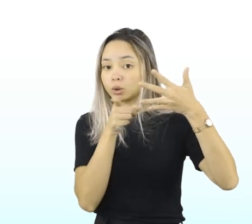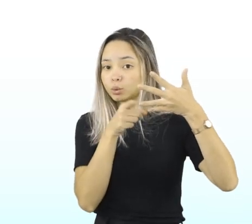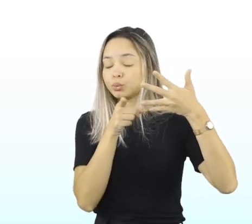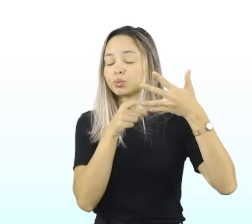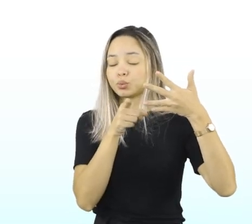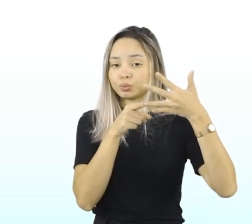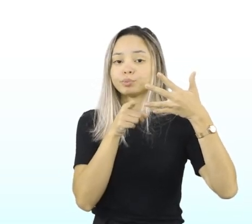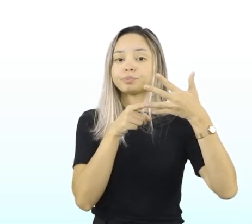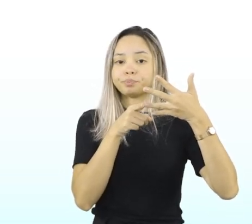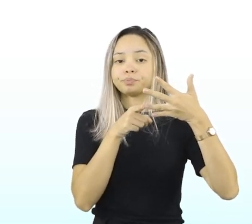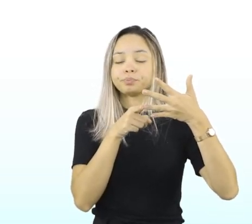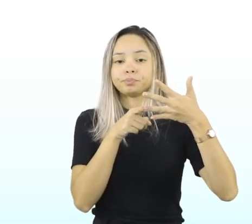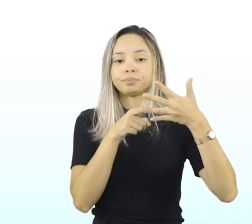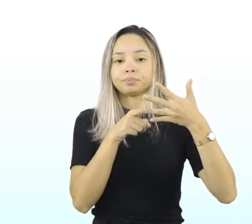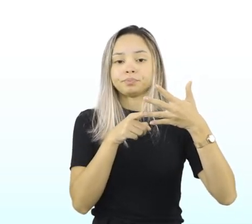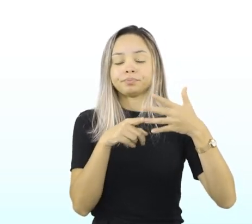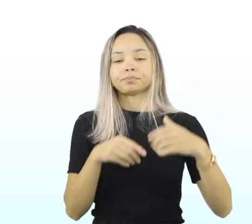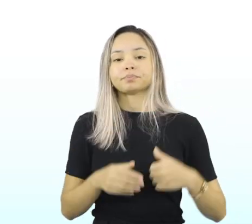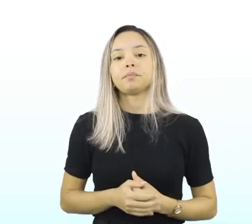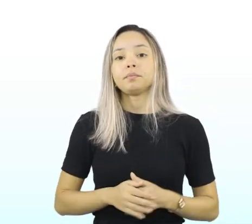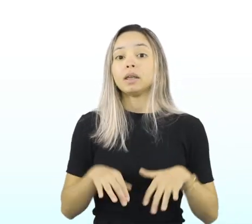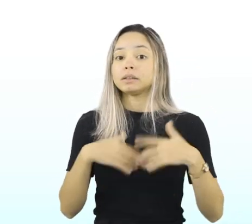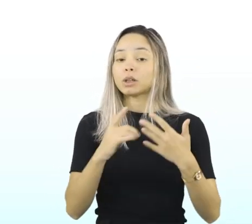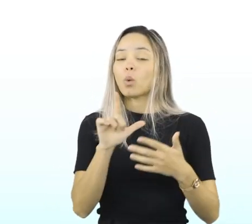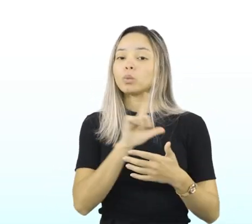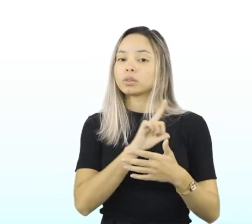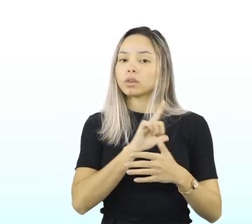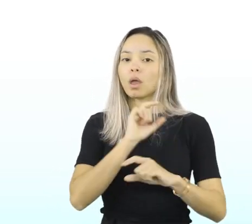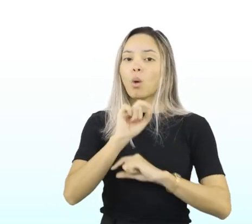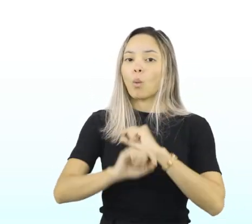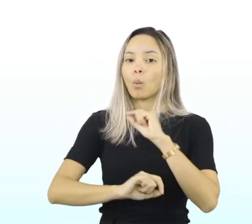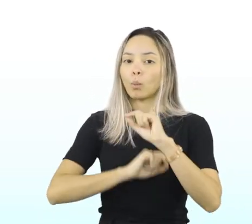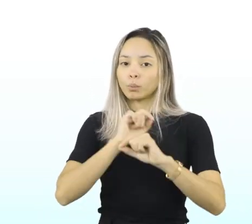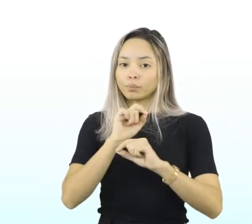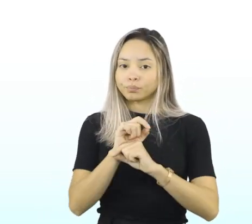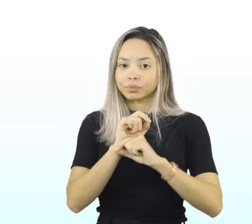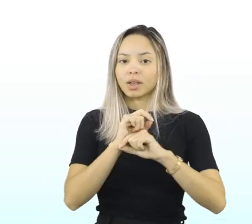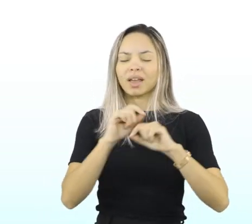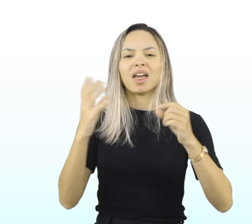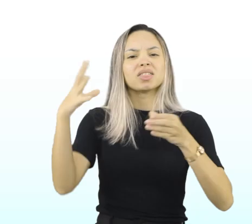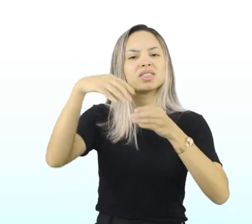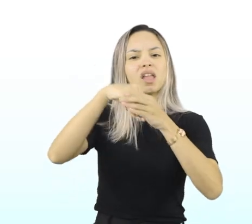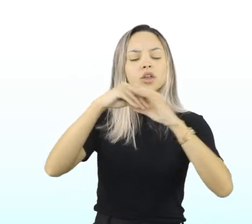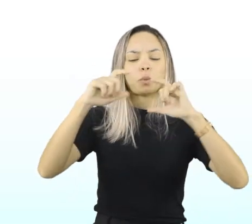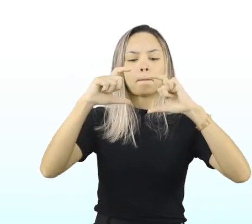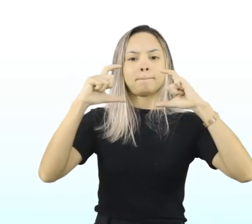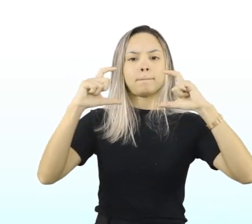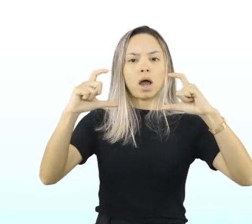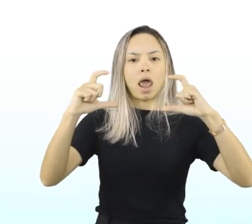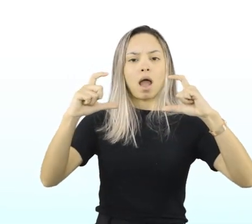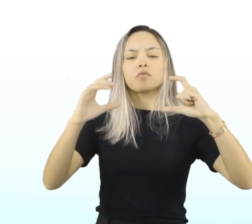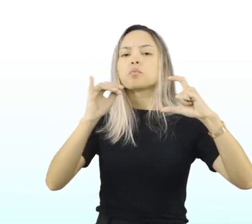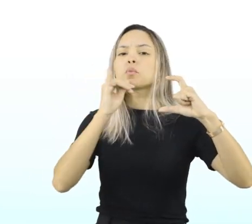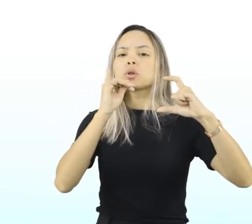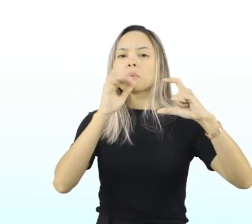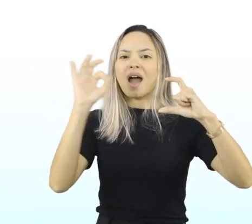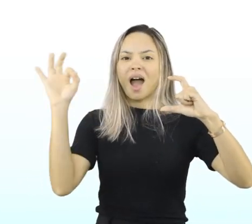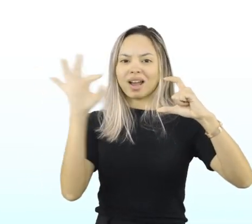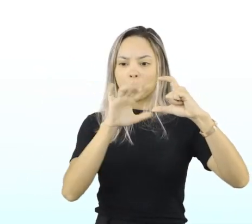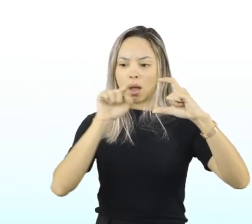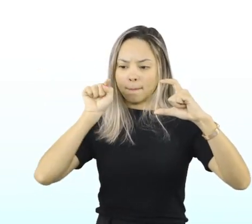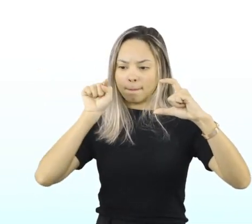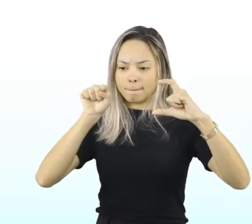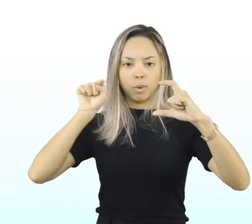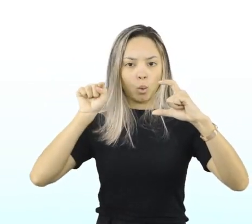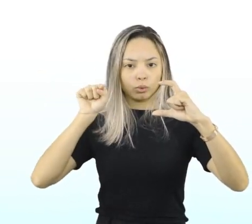0 a 200 pontos. Então, existem elementos coesivos no interior dos parágrafos. Não é assim que você finalizar